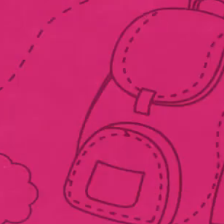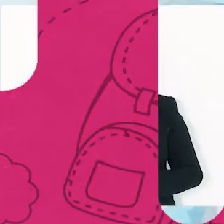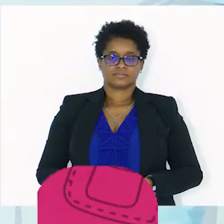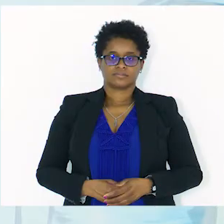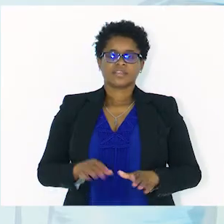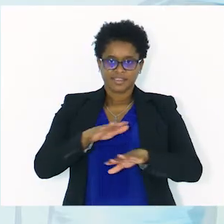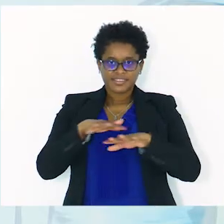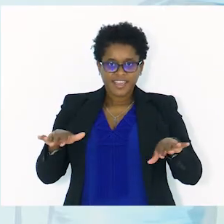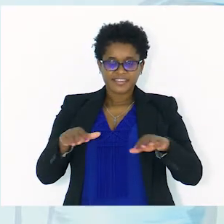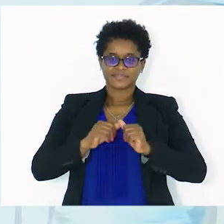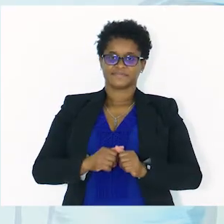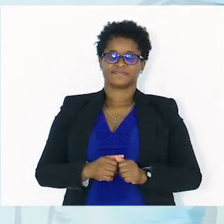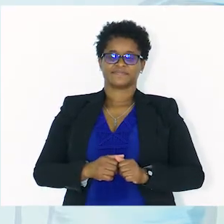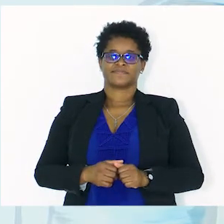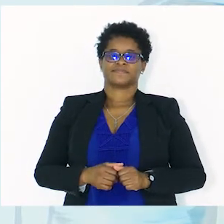Já está?